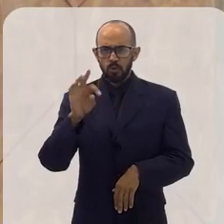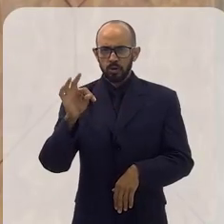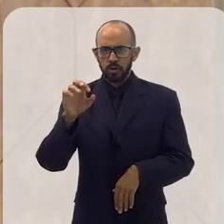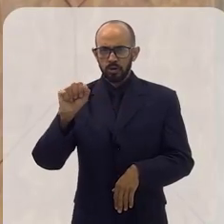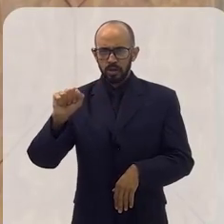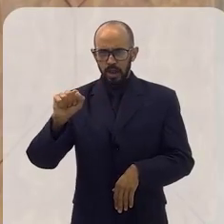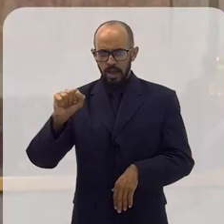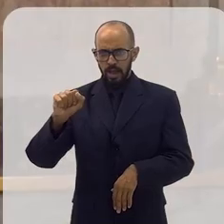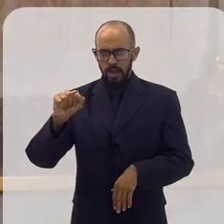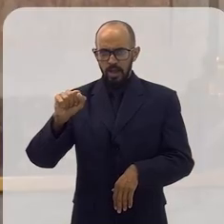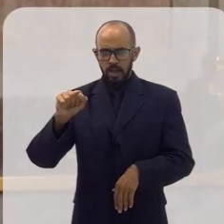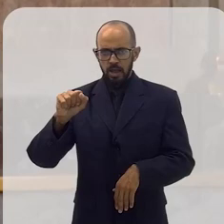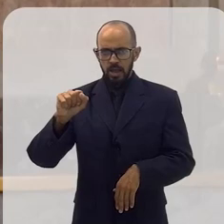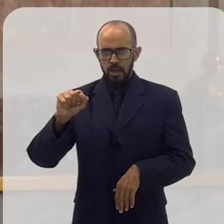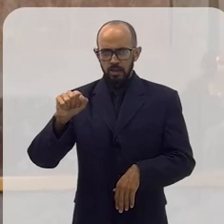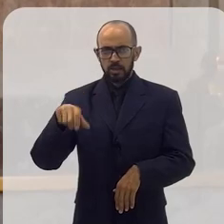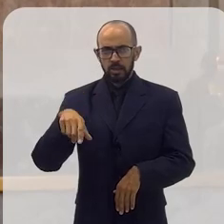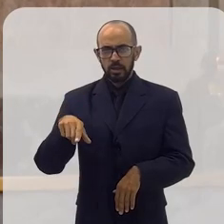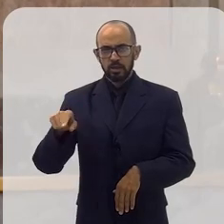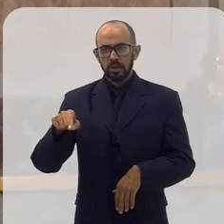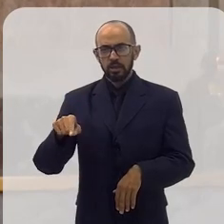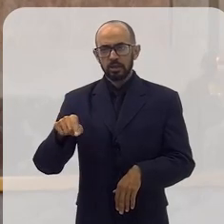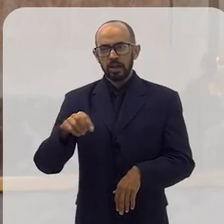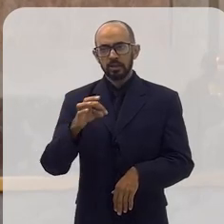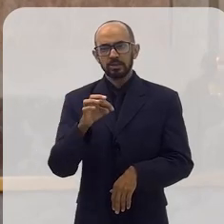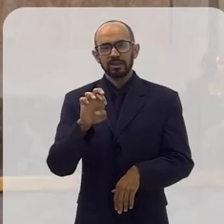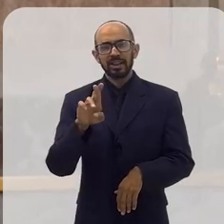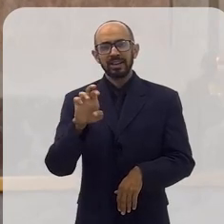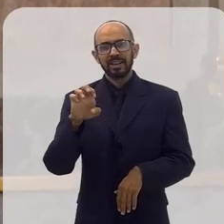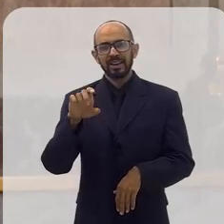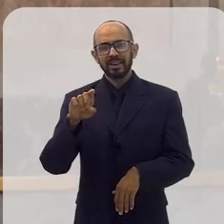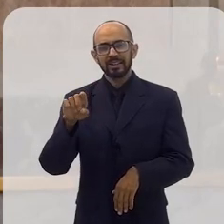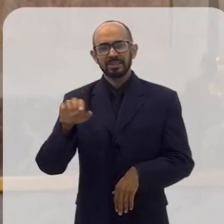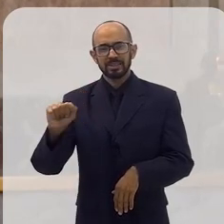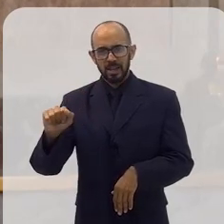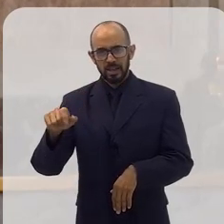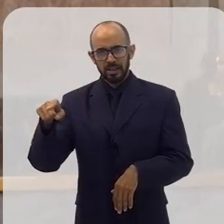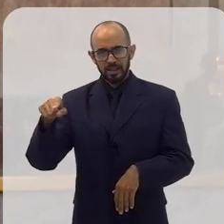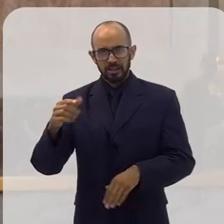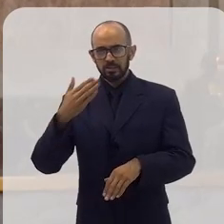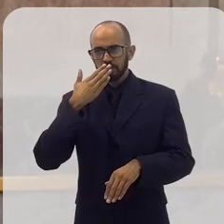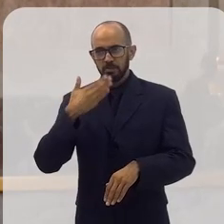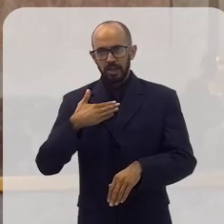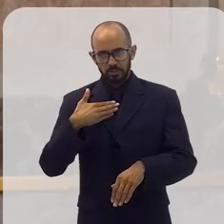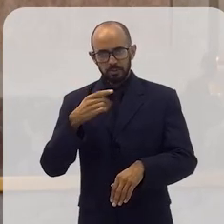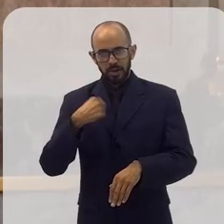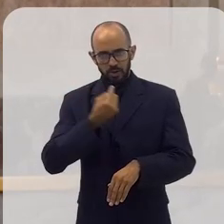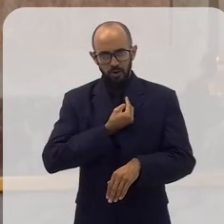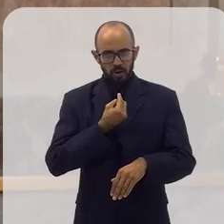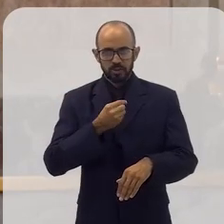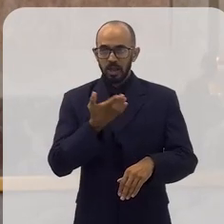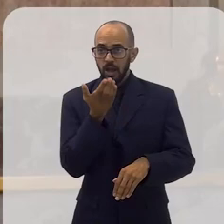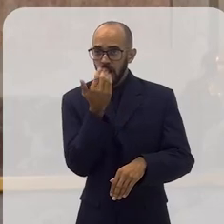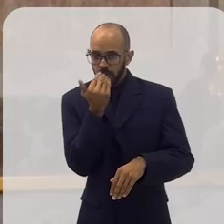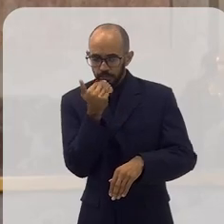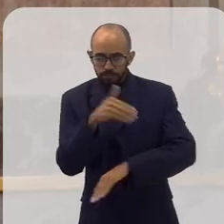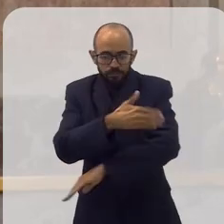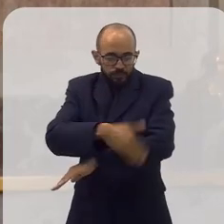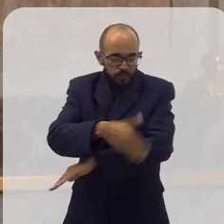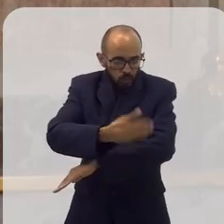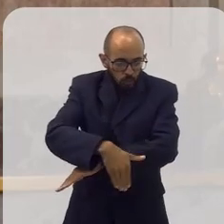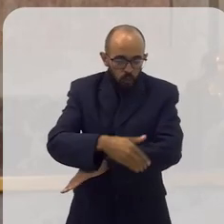da Madre Teresa, que eles ajudam todo dia vários moradores da rua para se